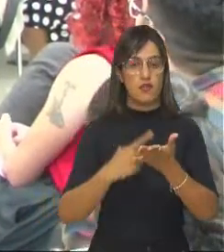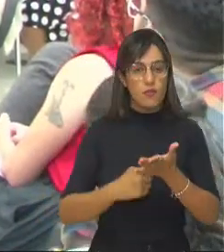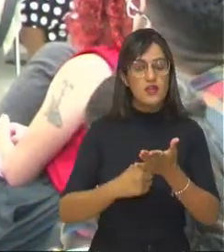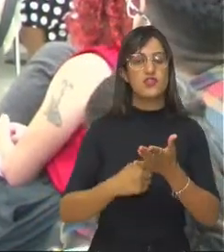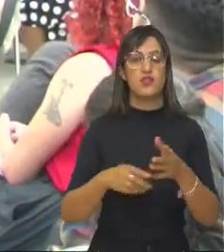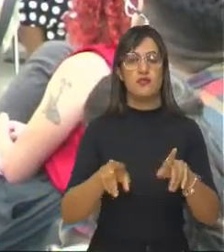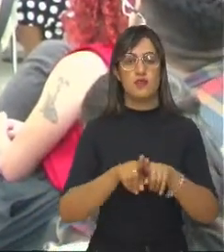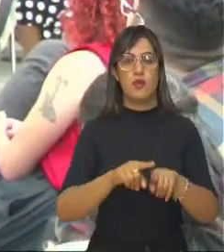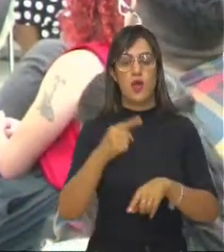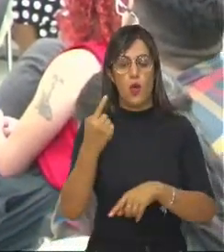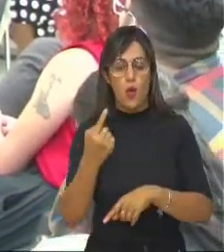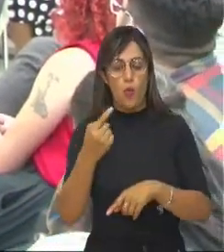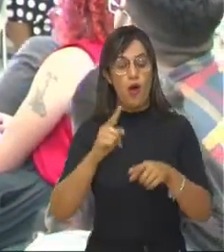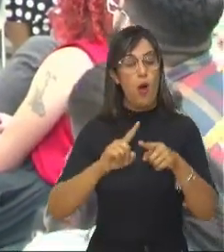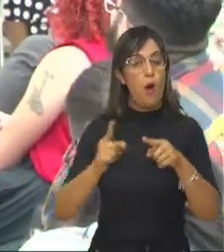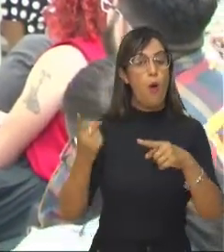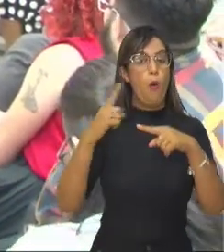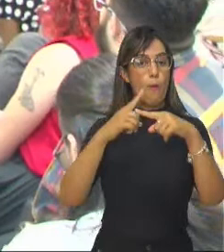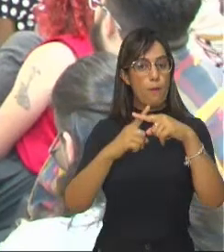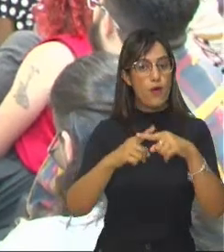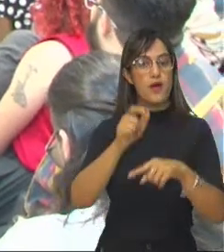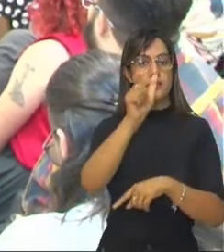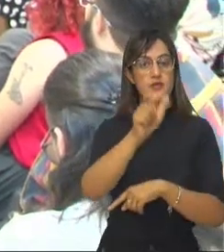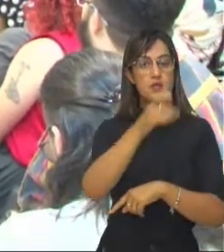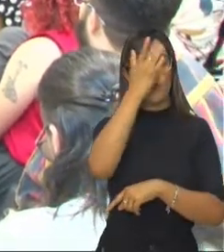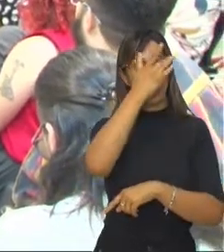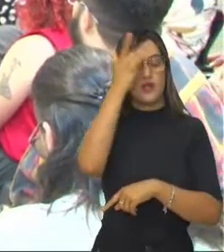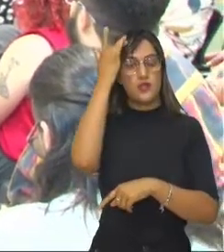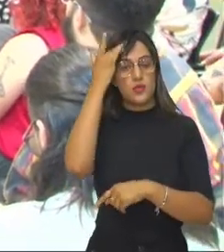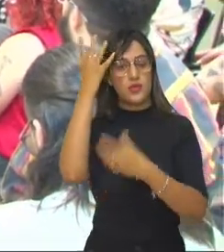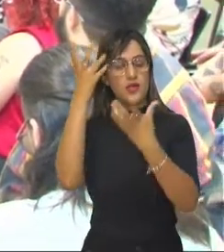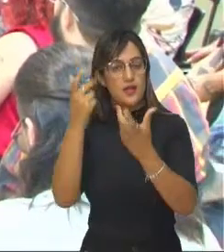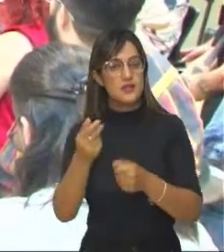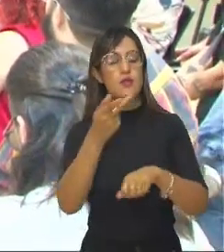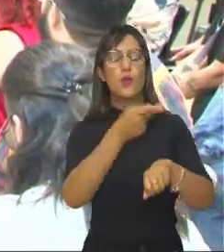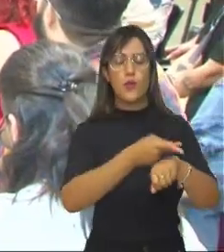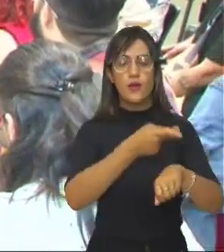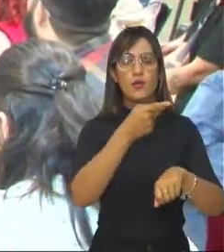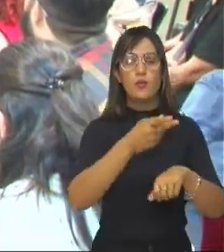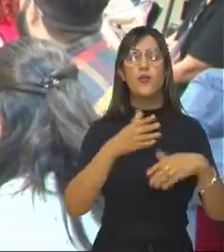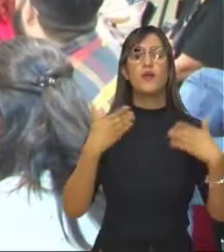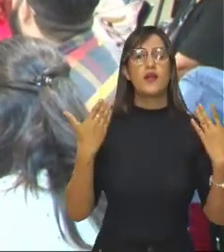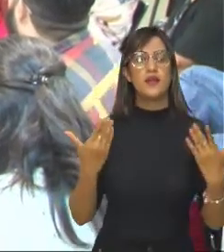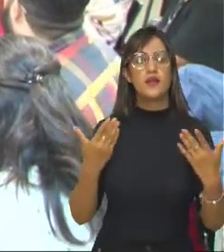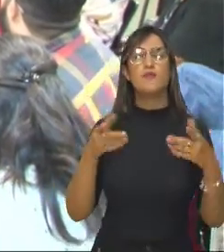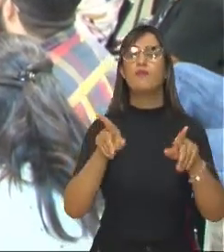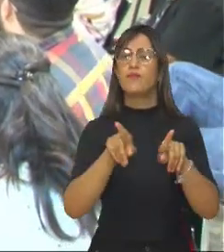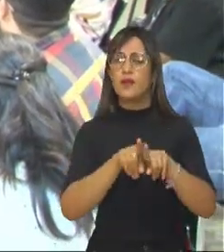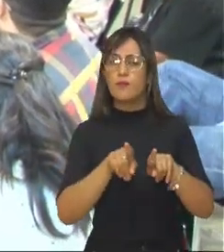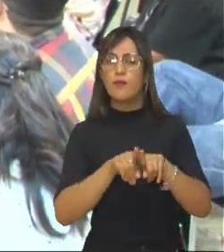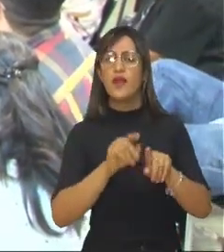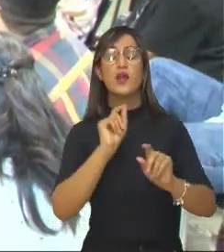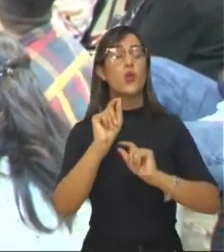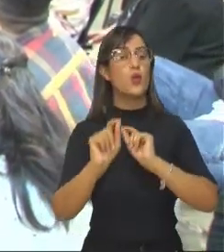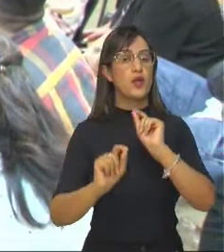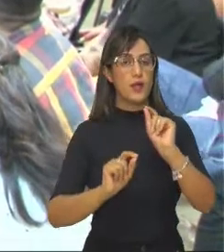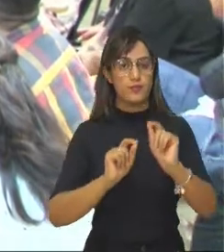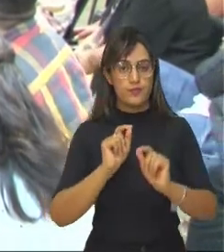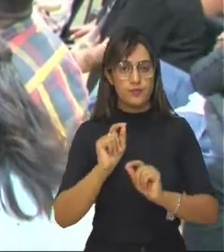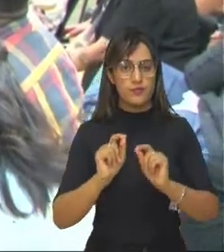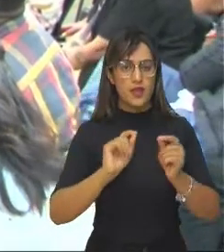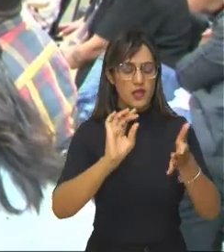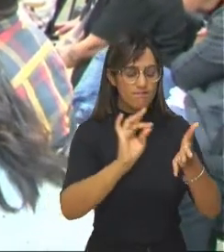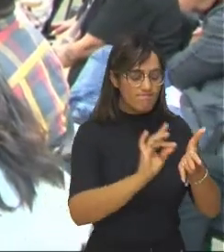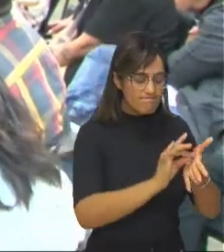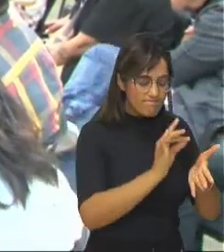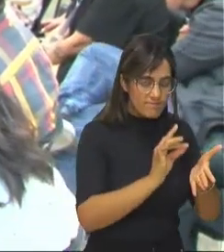ou mais pessoas trans estejam aqui recebendo os prêmios. E que se possa também se inscrever